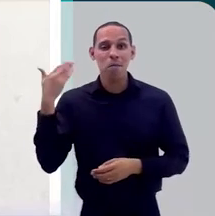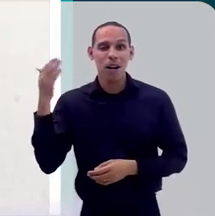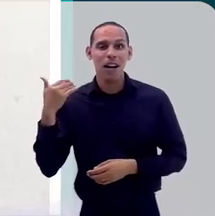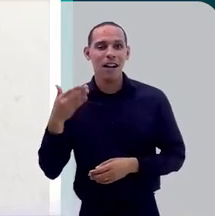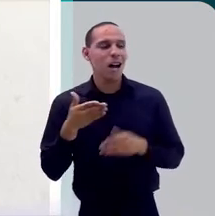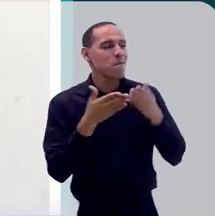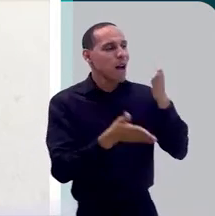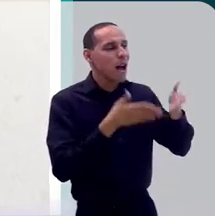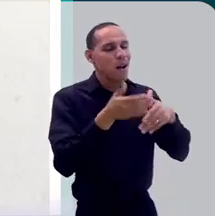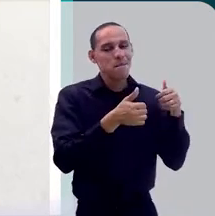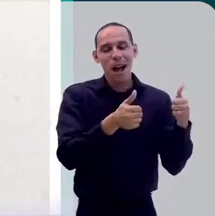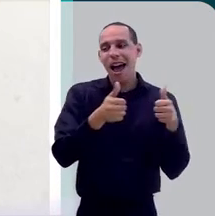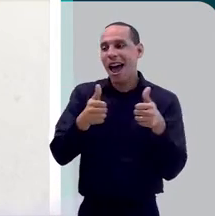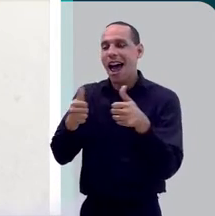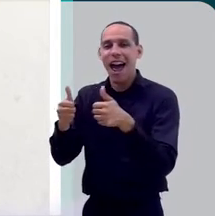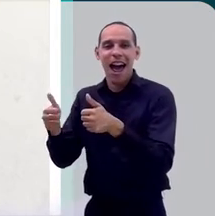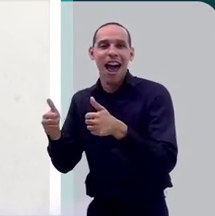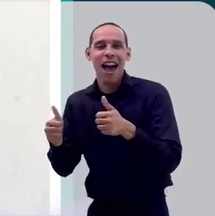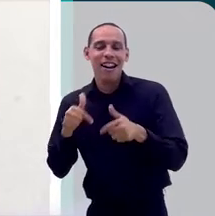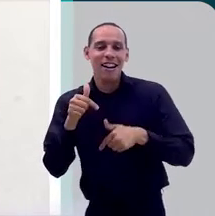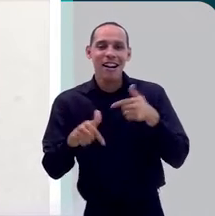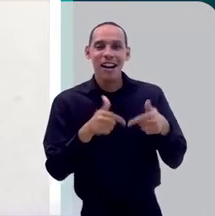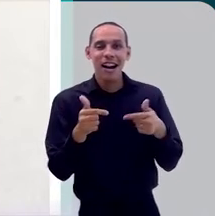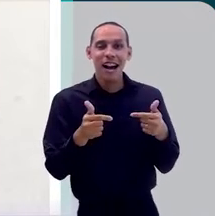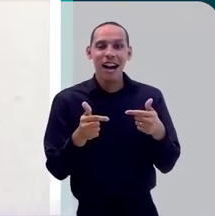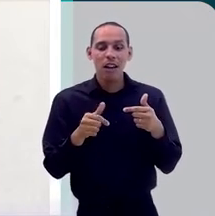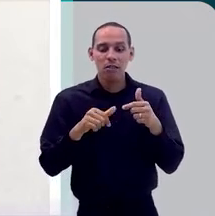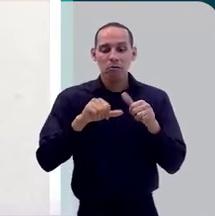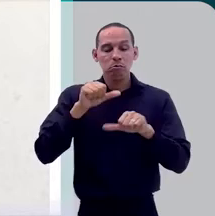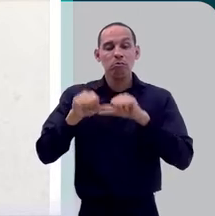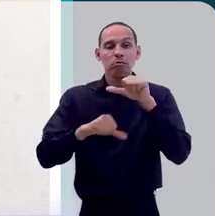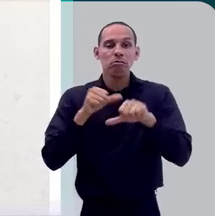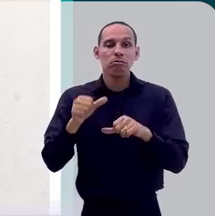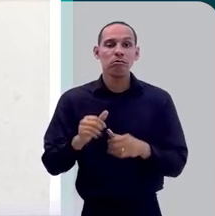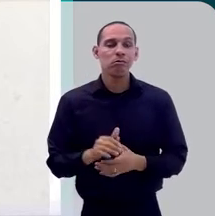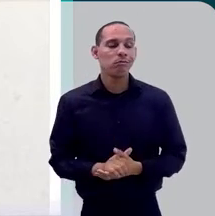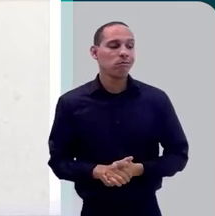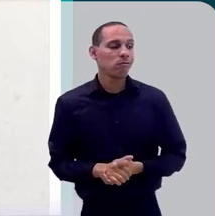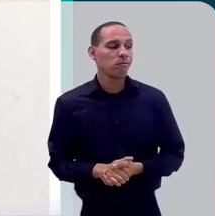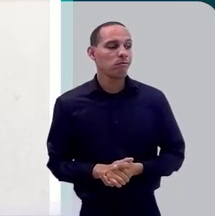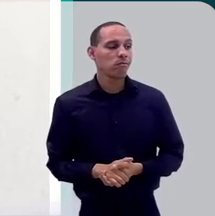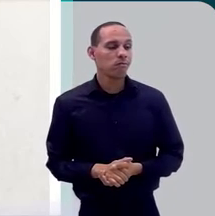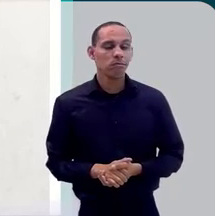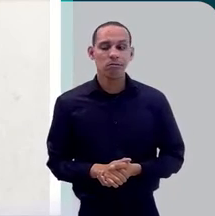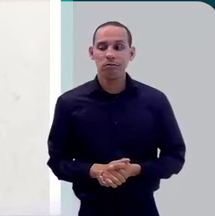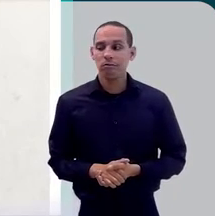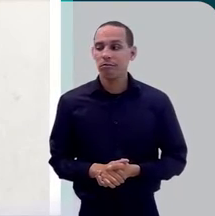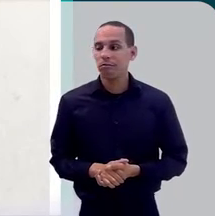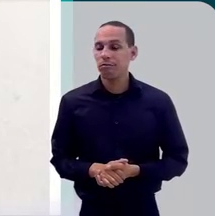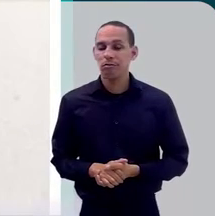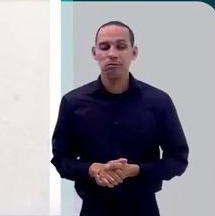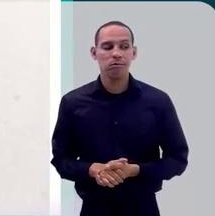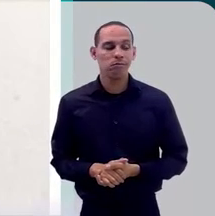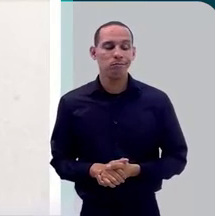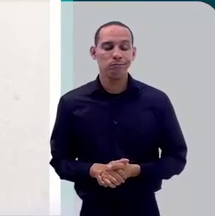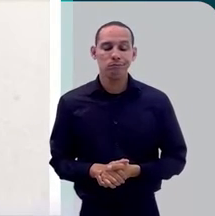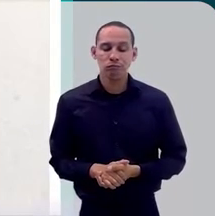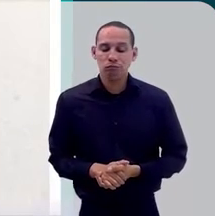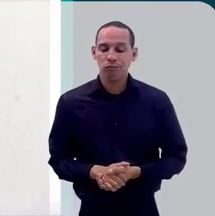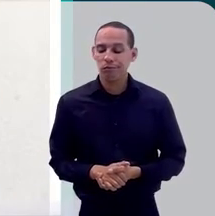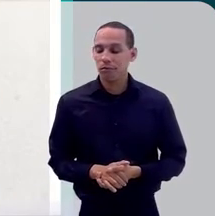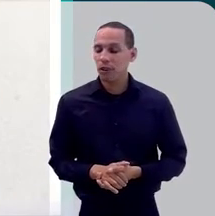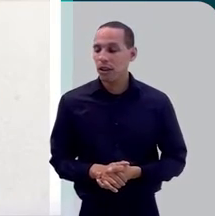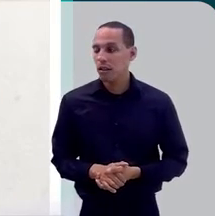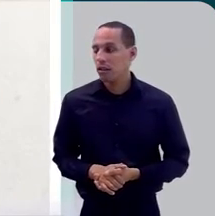bem as pessoas que recebia no trabalho e passa a não se interessar,